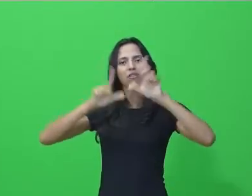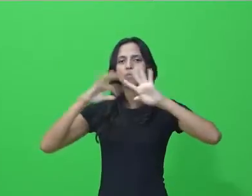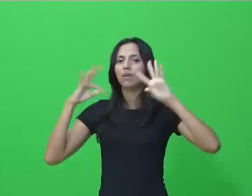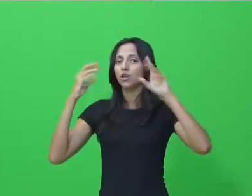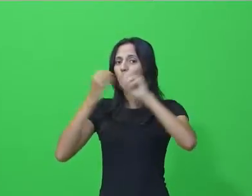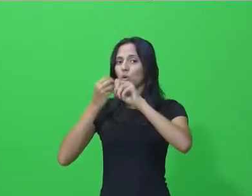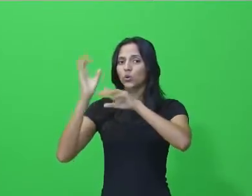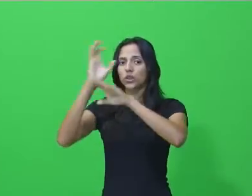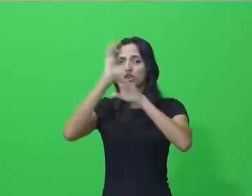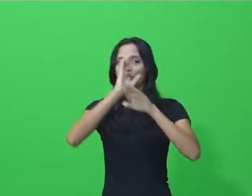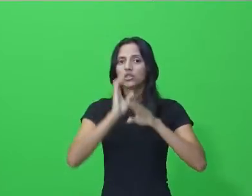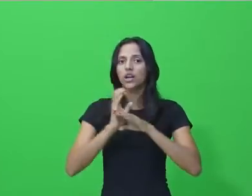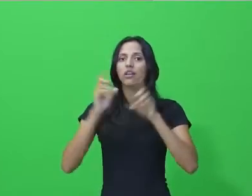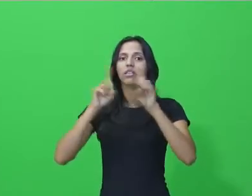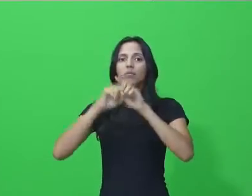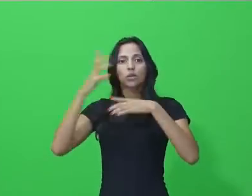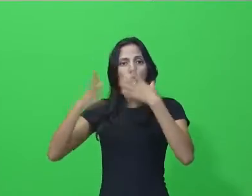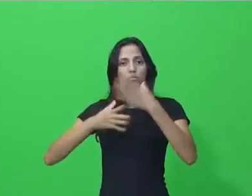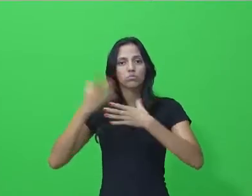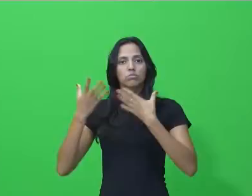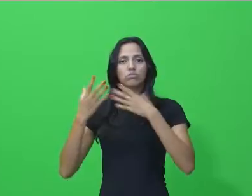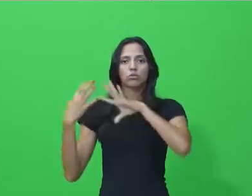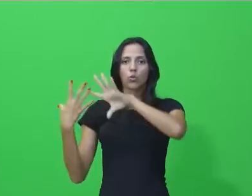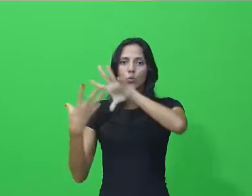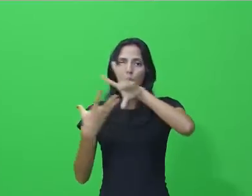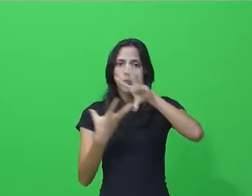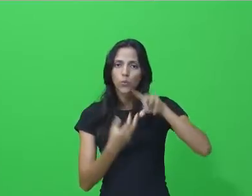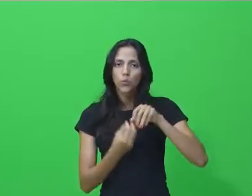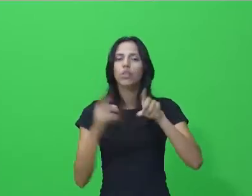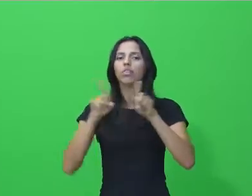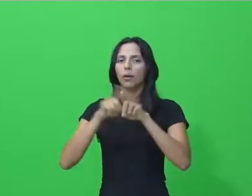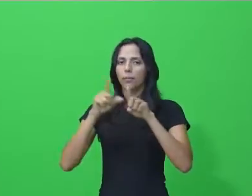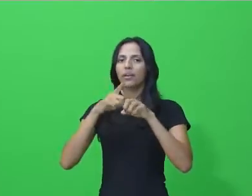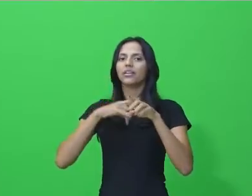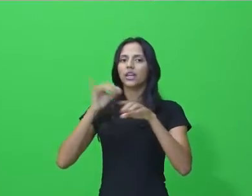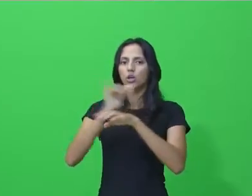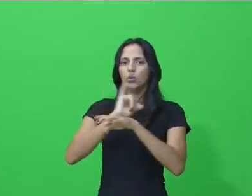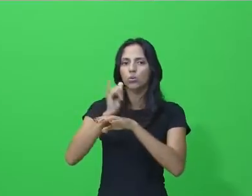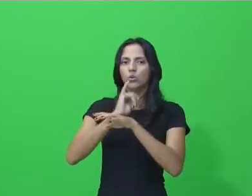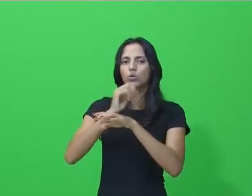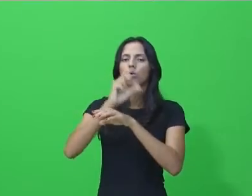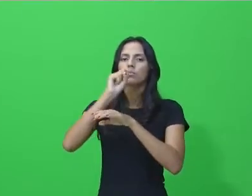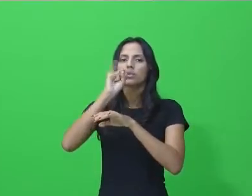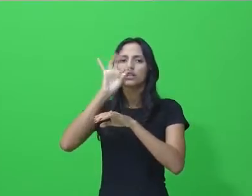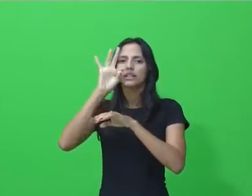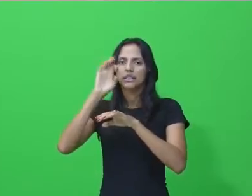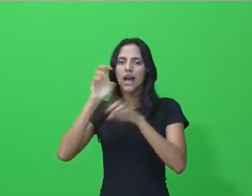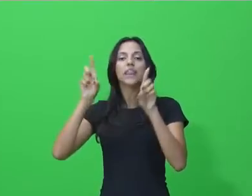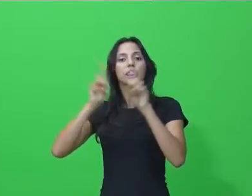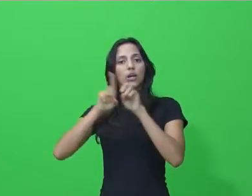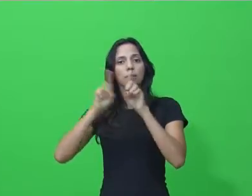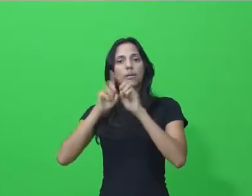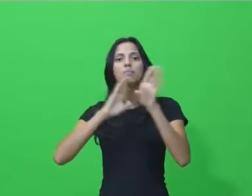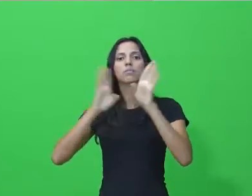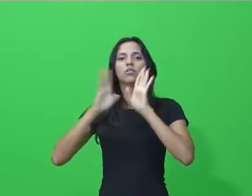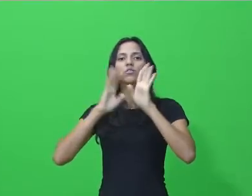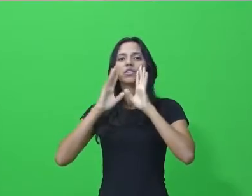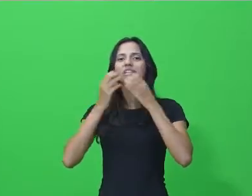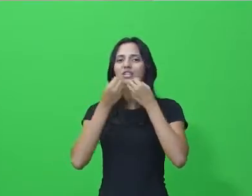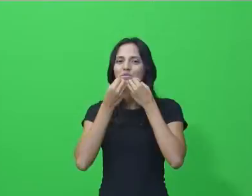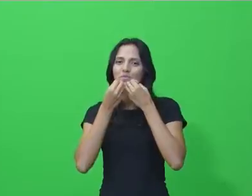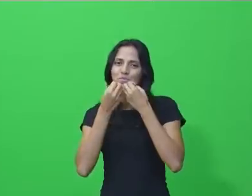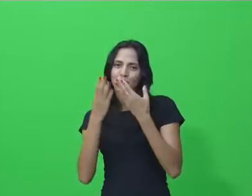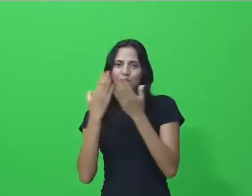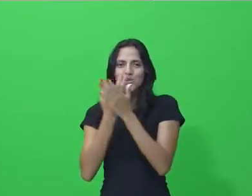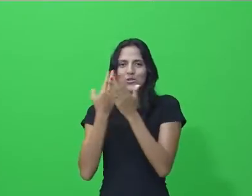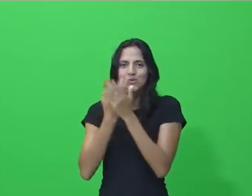mundo. Lembrando que nós estamos transmitindo ao vivo pelo YouTube, pelo Mai e pelo Face. Bom trabalho para vocês. A